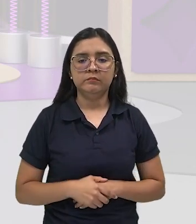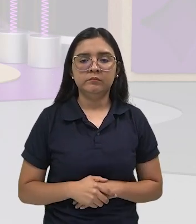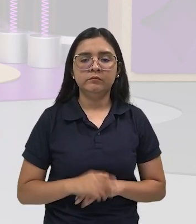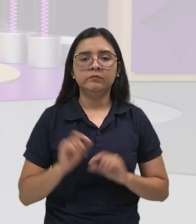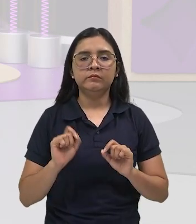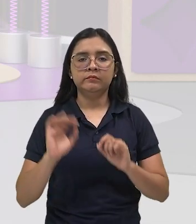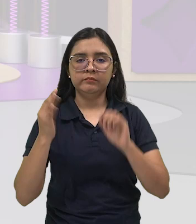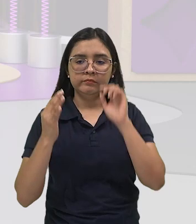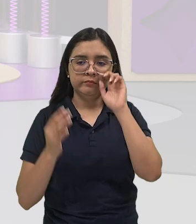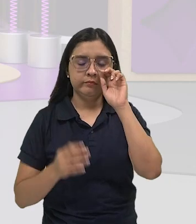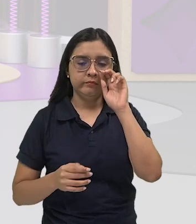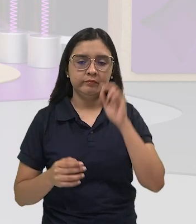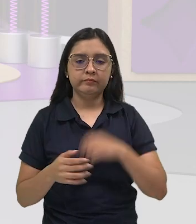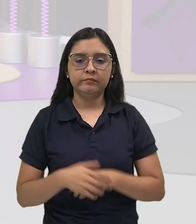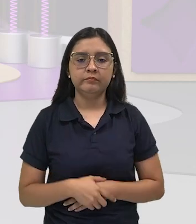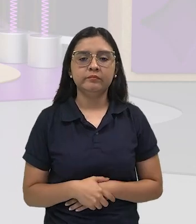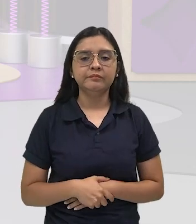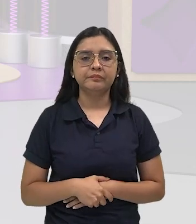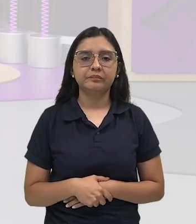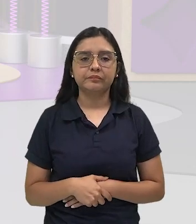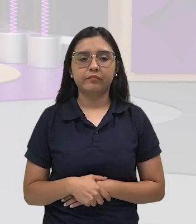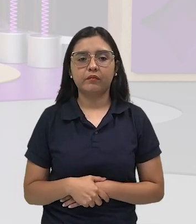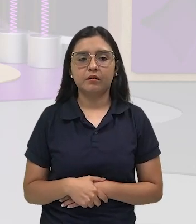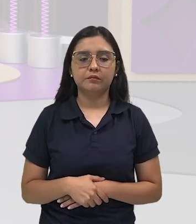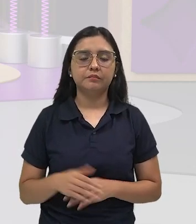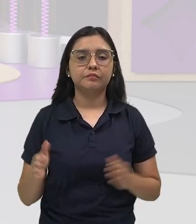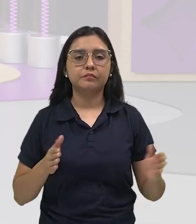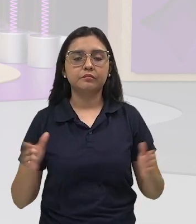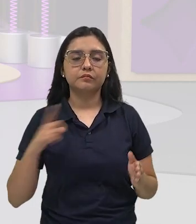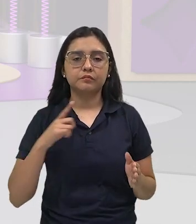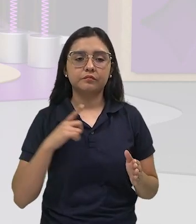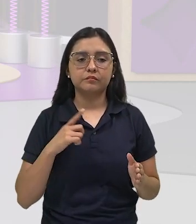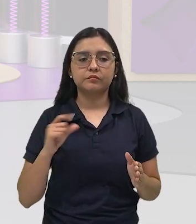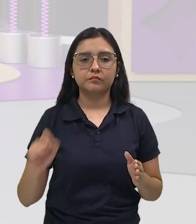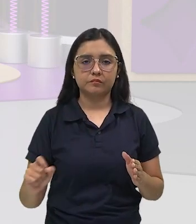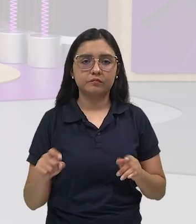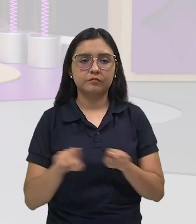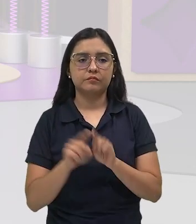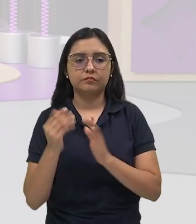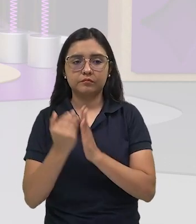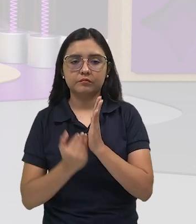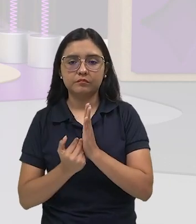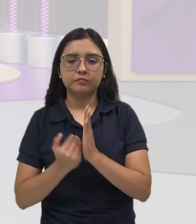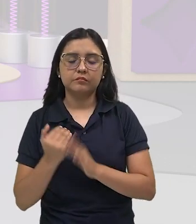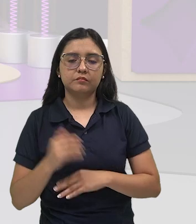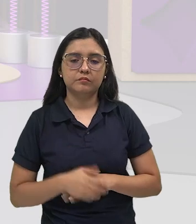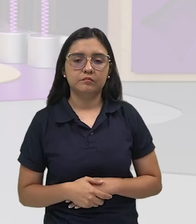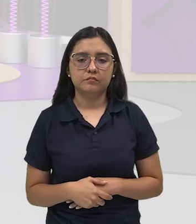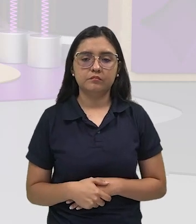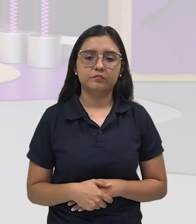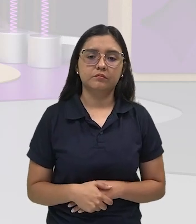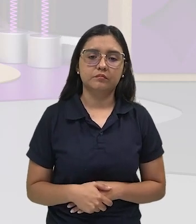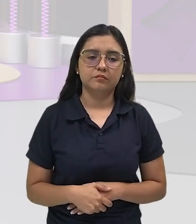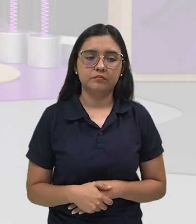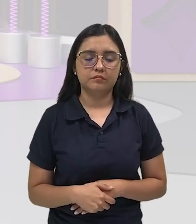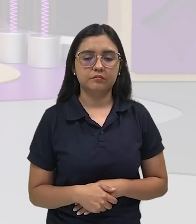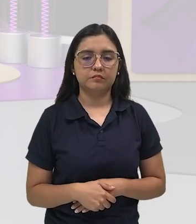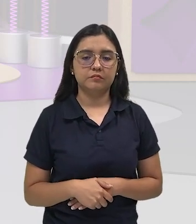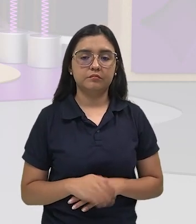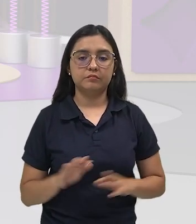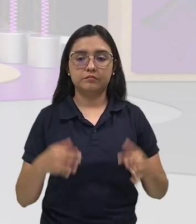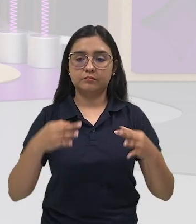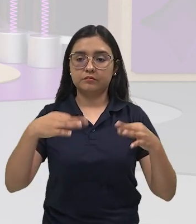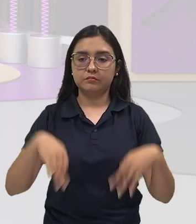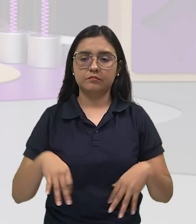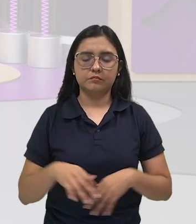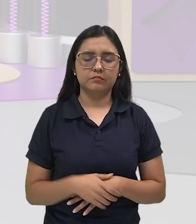vai acontecer? Esse tempo daí ele vai diminuir, né? Quando aumentou um, o outro vai lá diminuir. Muito